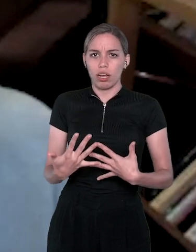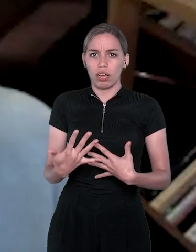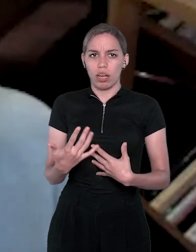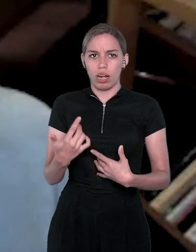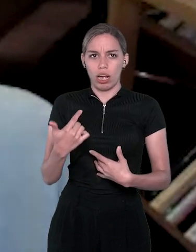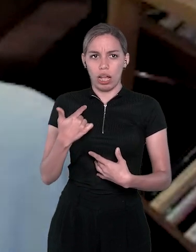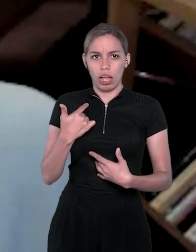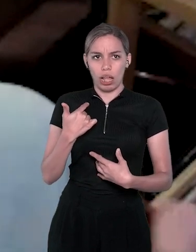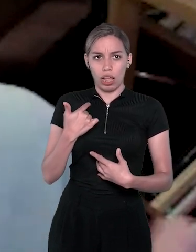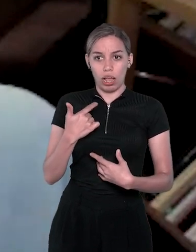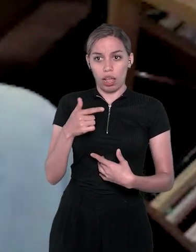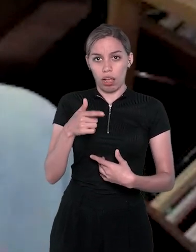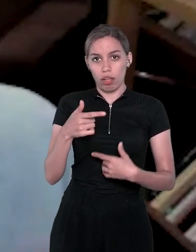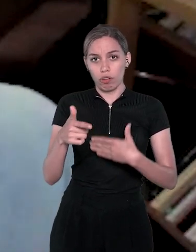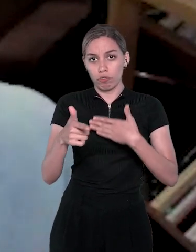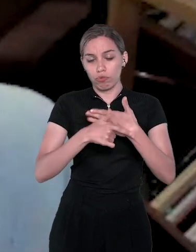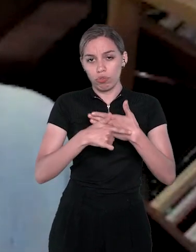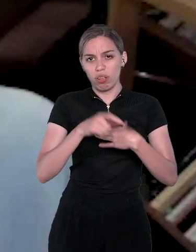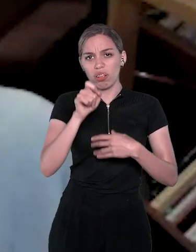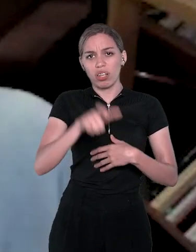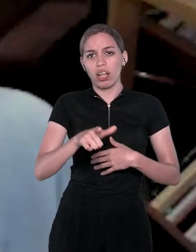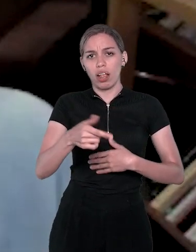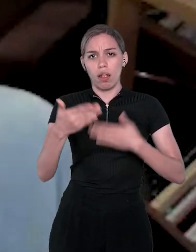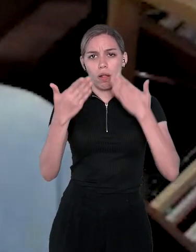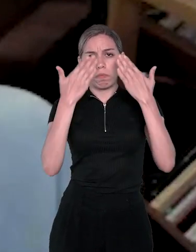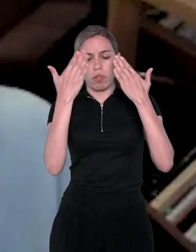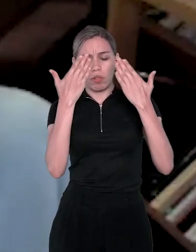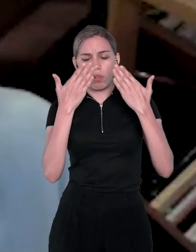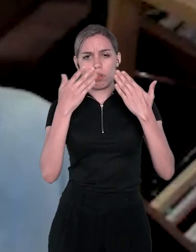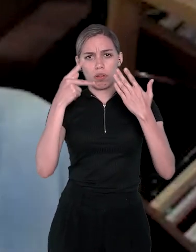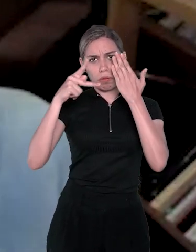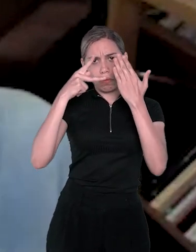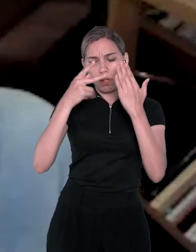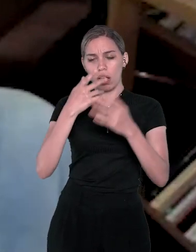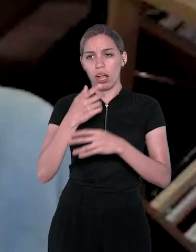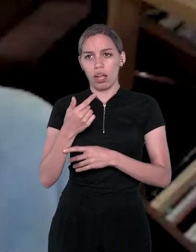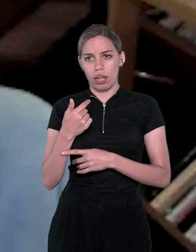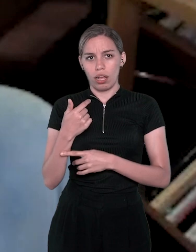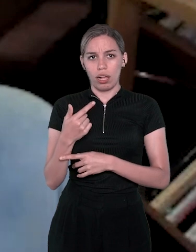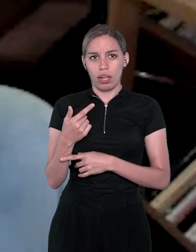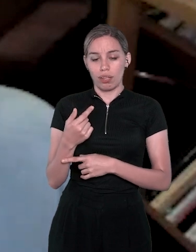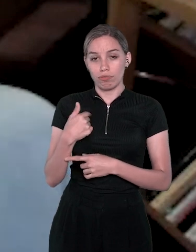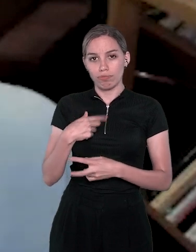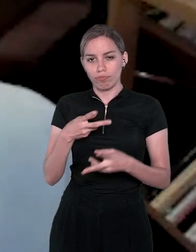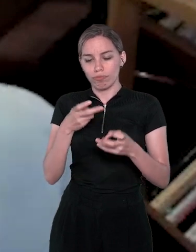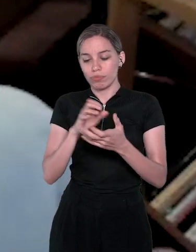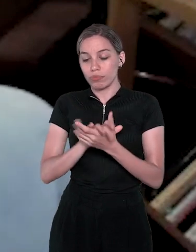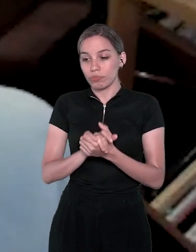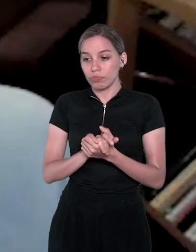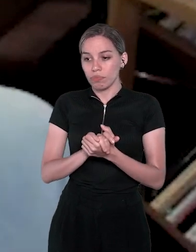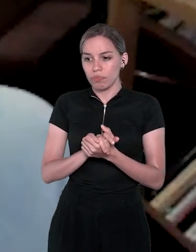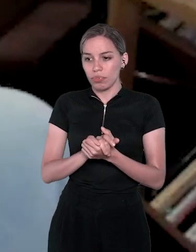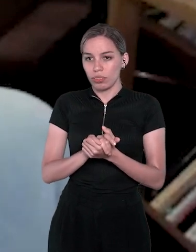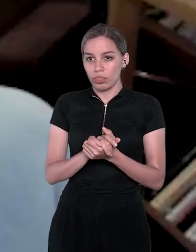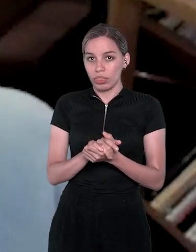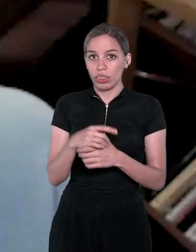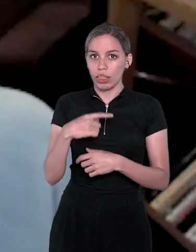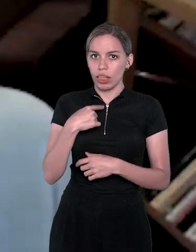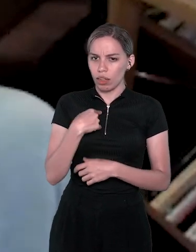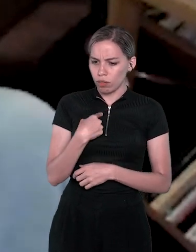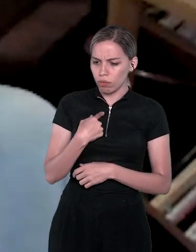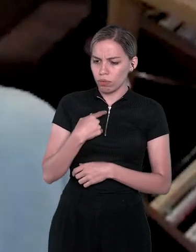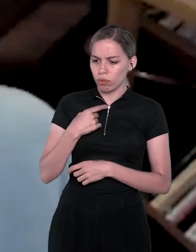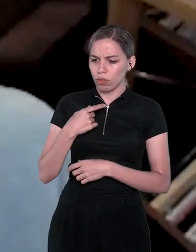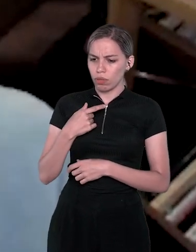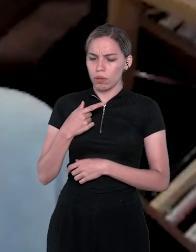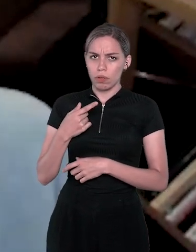psicólogos e psicanalistas que não é o meu arsenal cognitivo. Então, eu falei, bom, é a ficção, quer dizer,